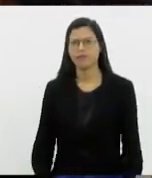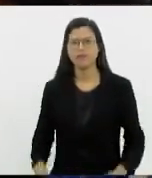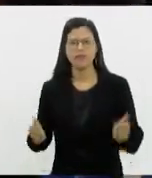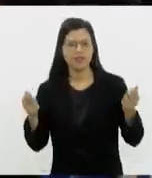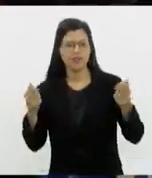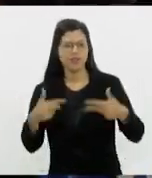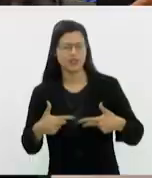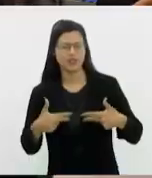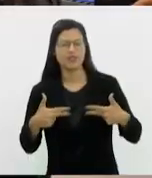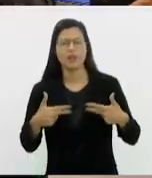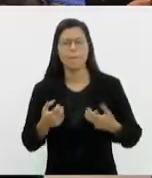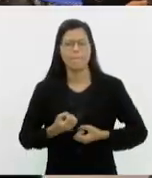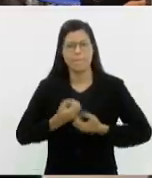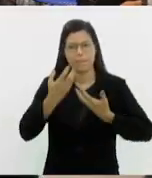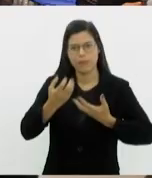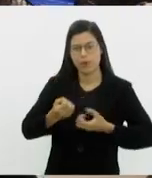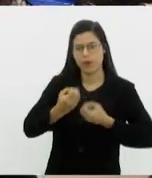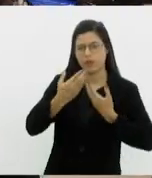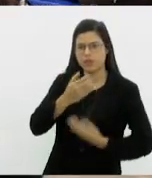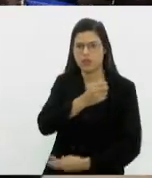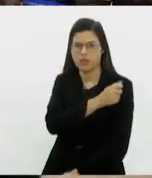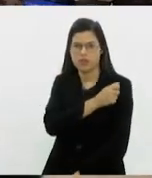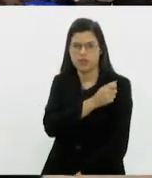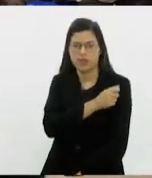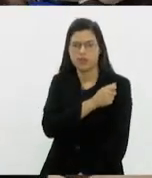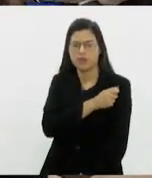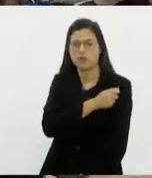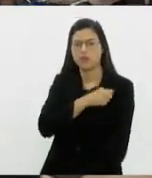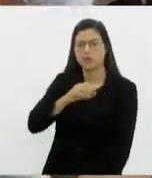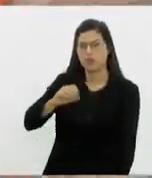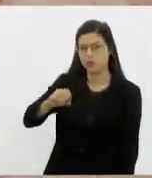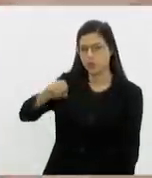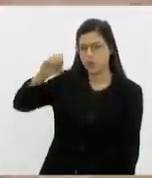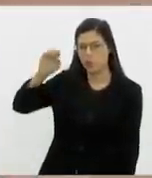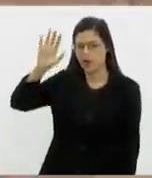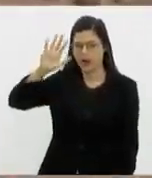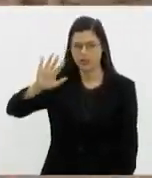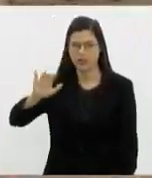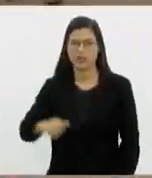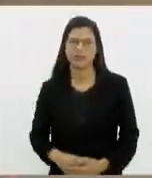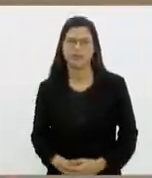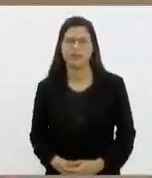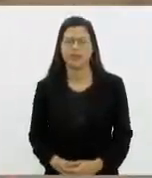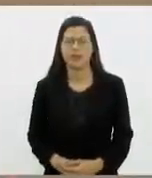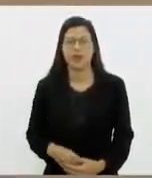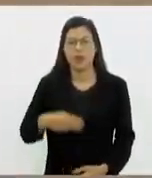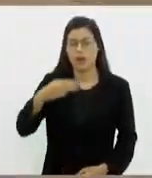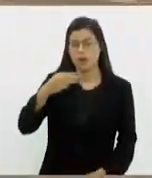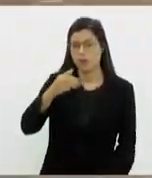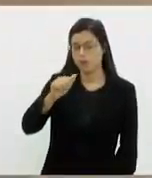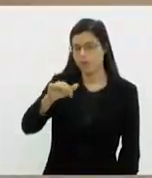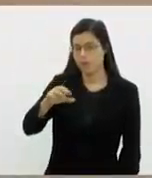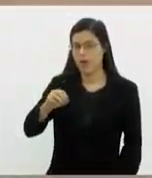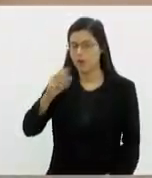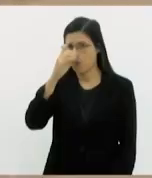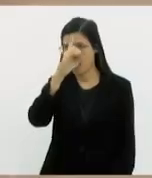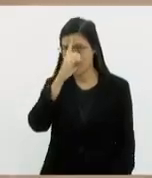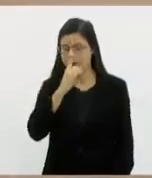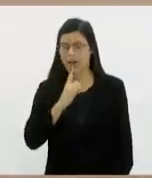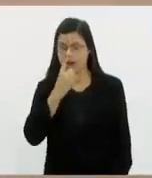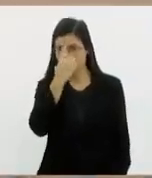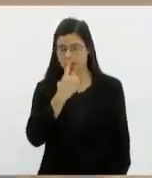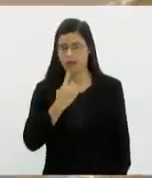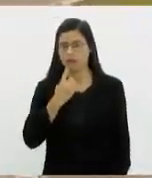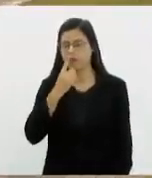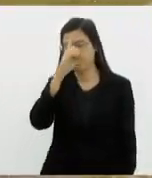slam leva poesia para estudantes da Zona Oeste. No Maio Amarelo, Polícia Rodoviária Federal